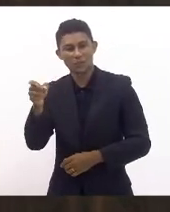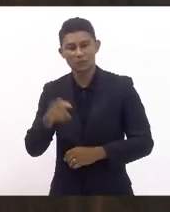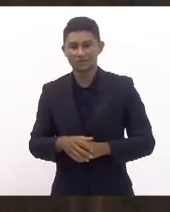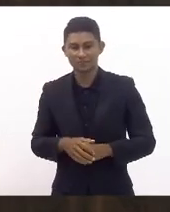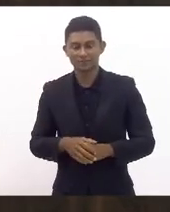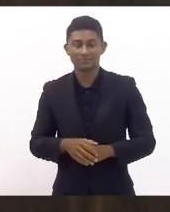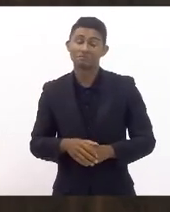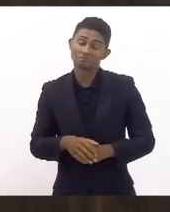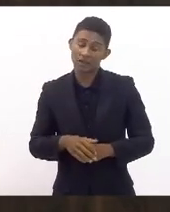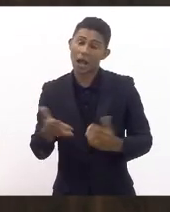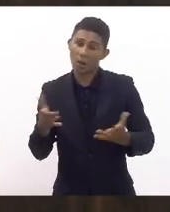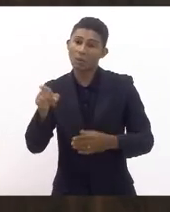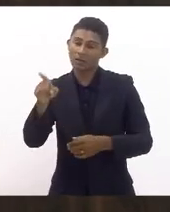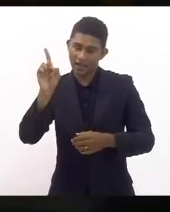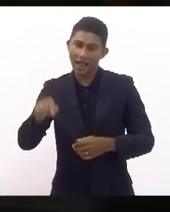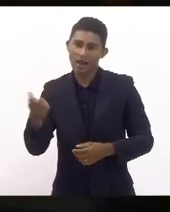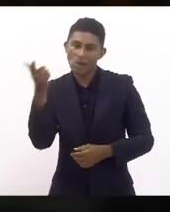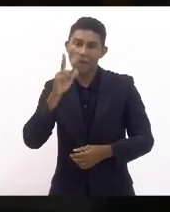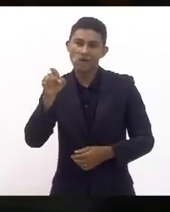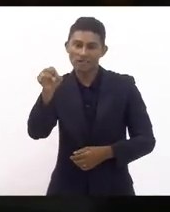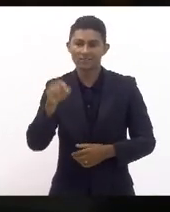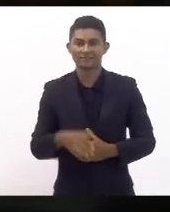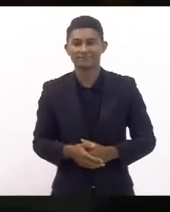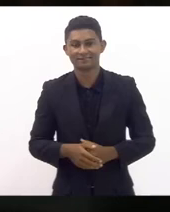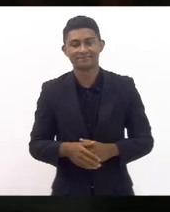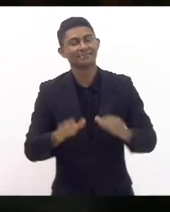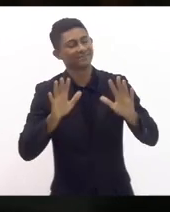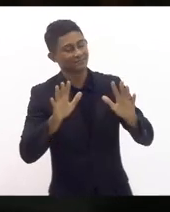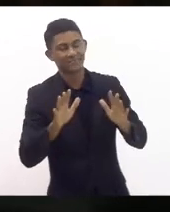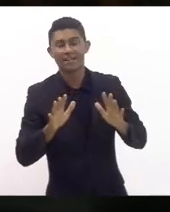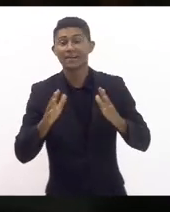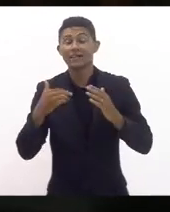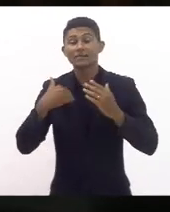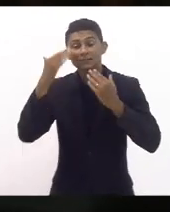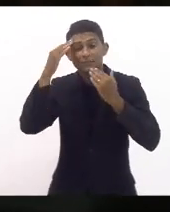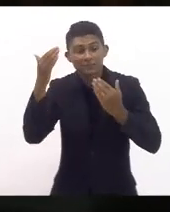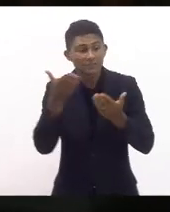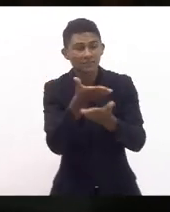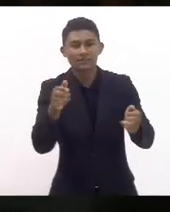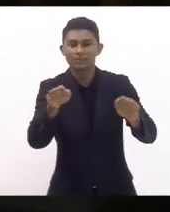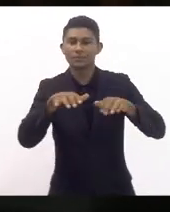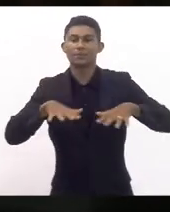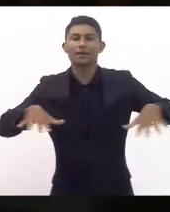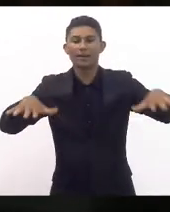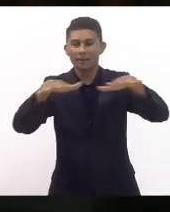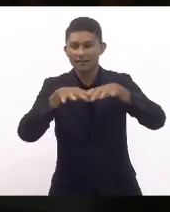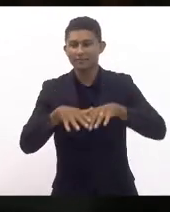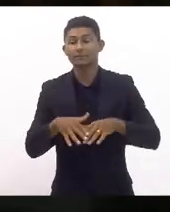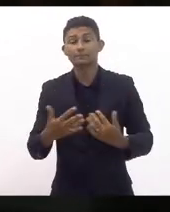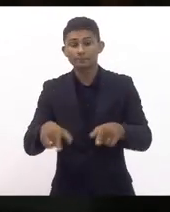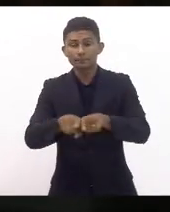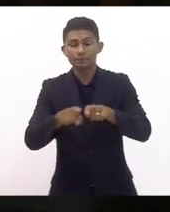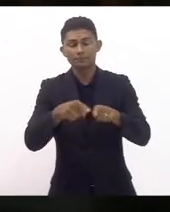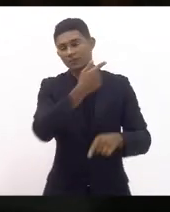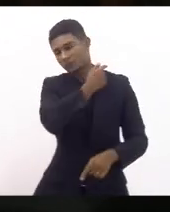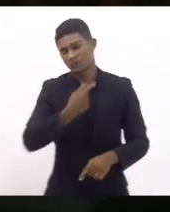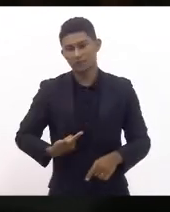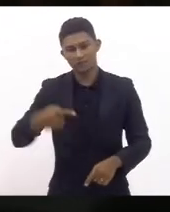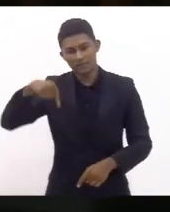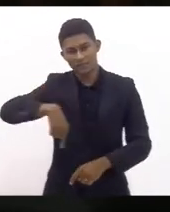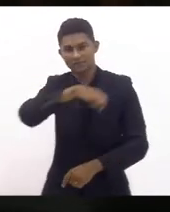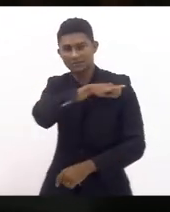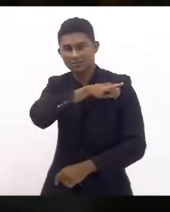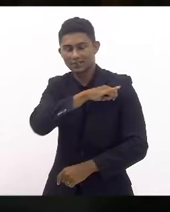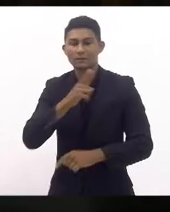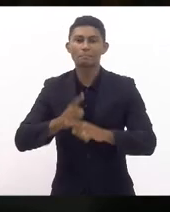Então, eu queria agradecer a todos aqui, agradecer ao governador do Estado por ter